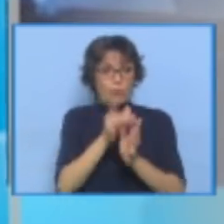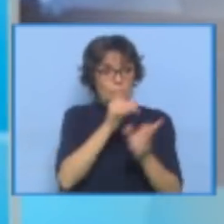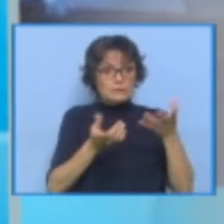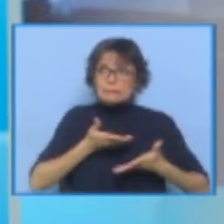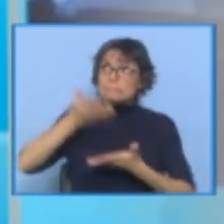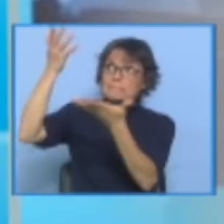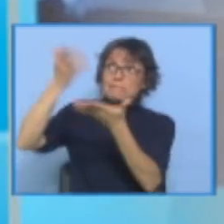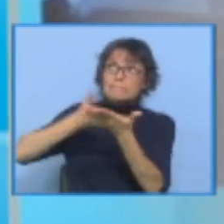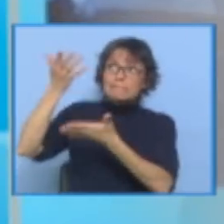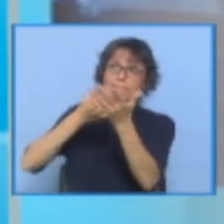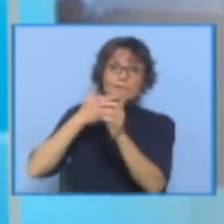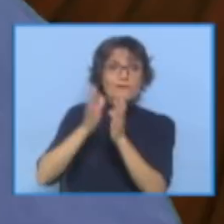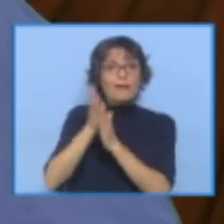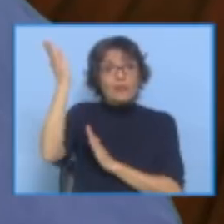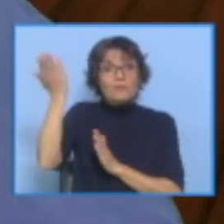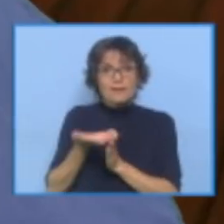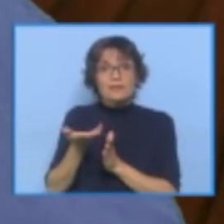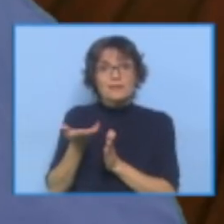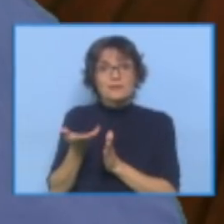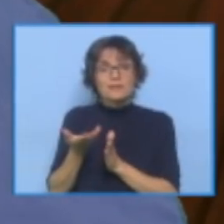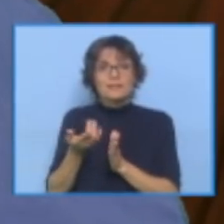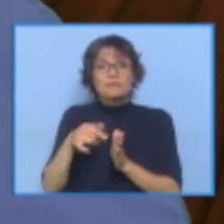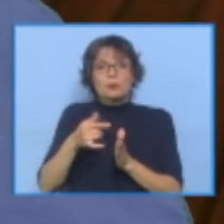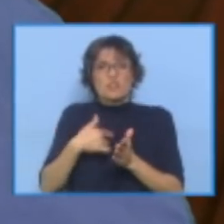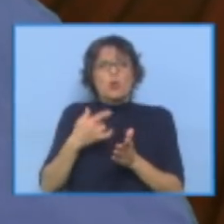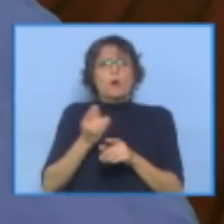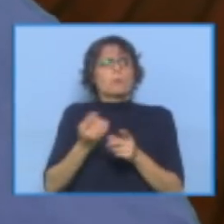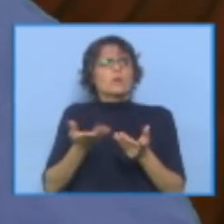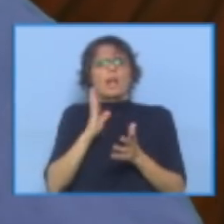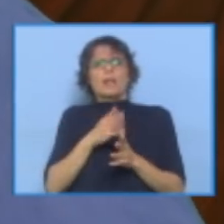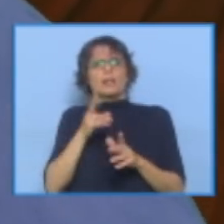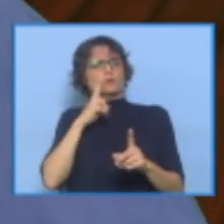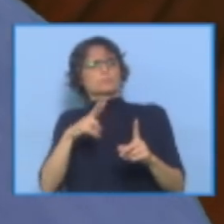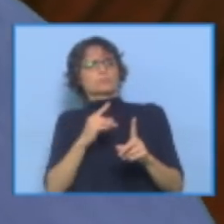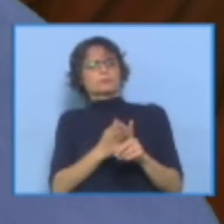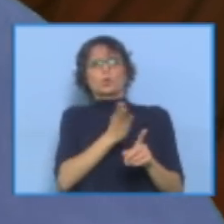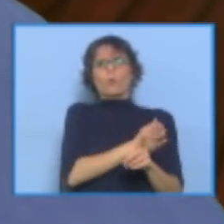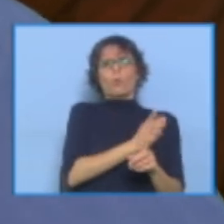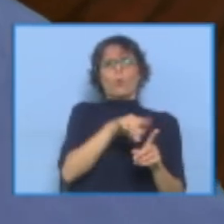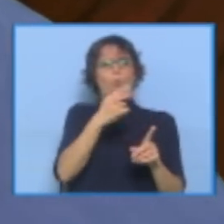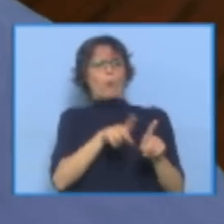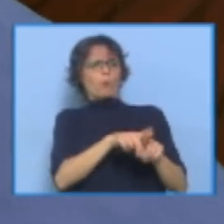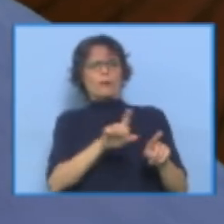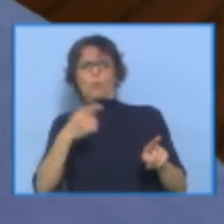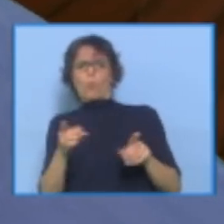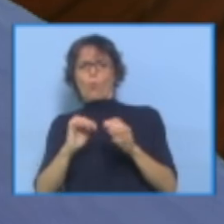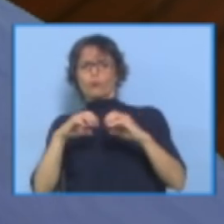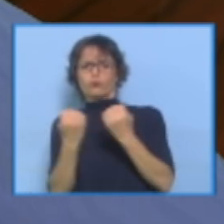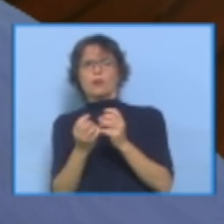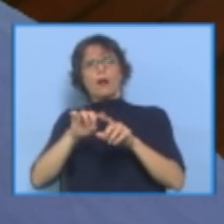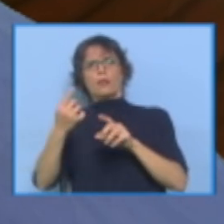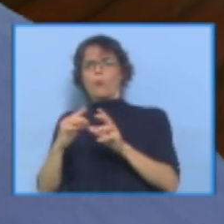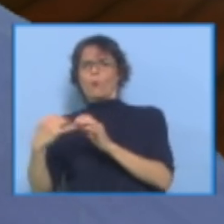quiserem. Portanto, porque é que eu me havia de atender só a um lado da questão política, ou só a um lado da sociedade, ou só a um